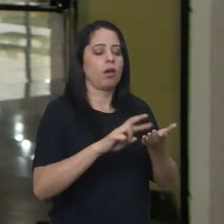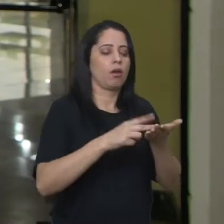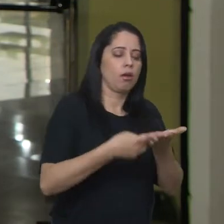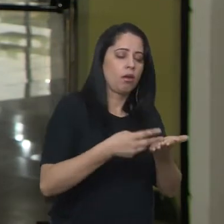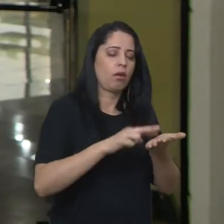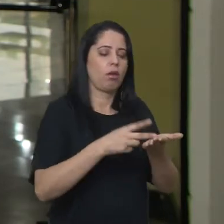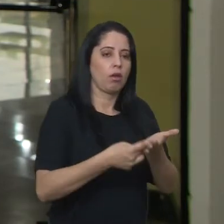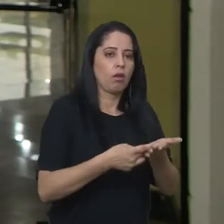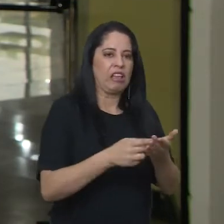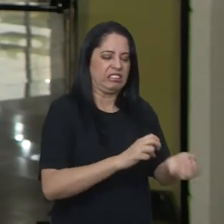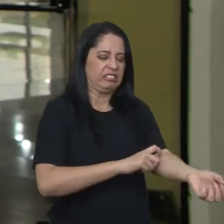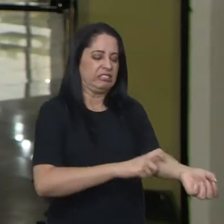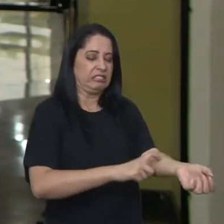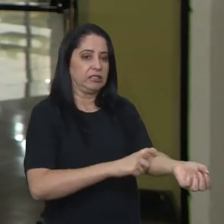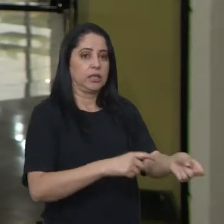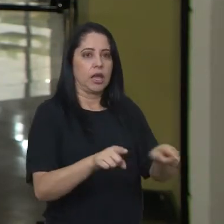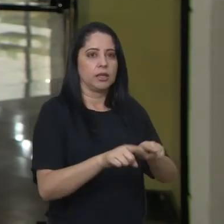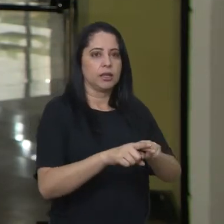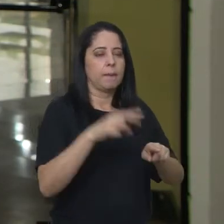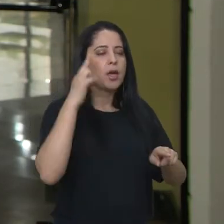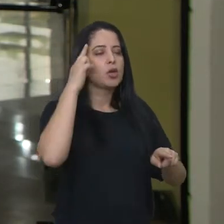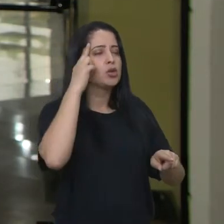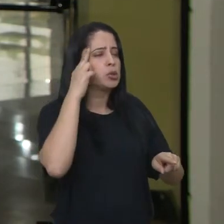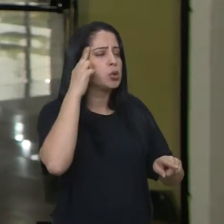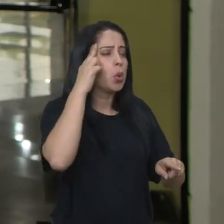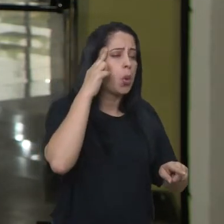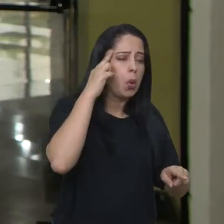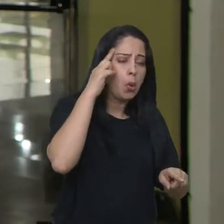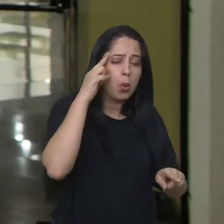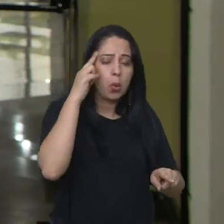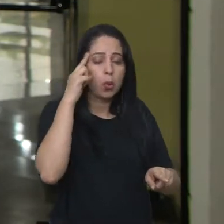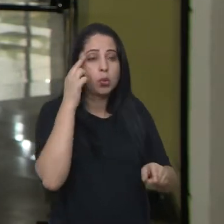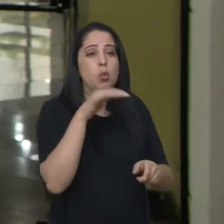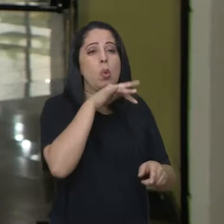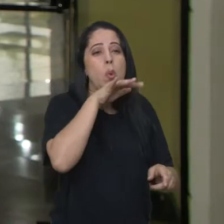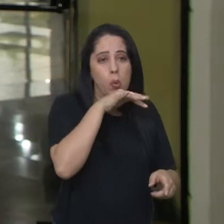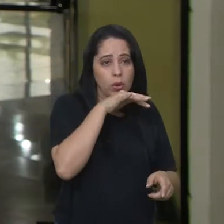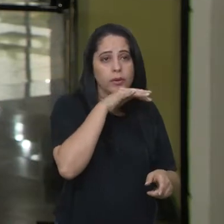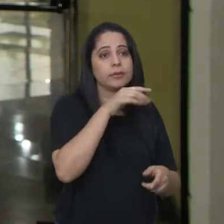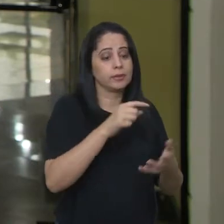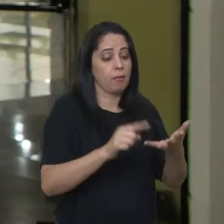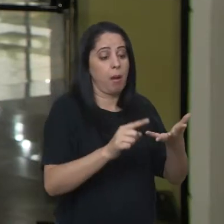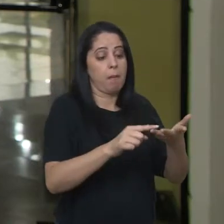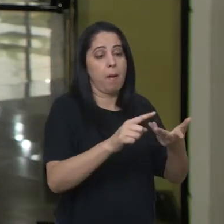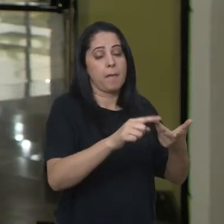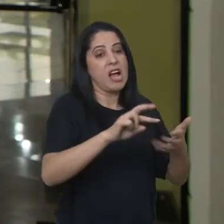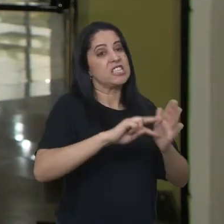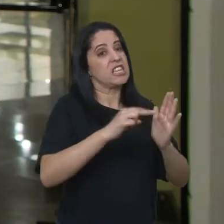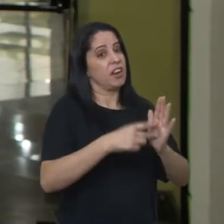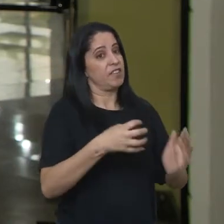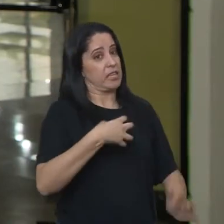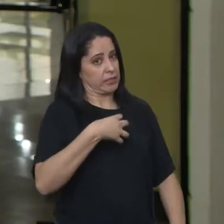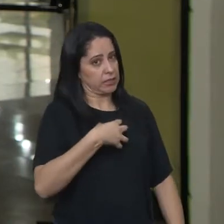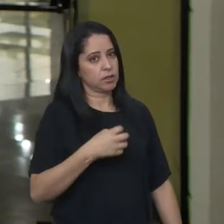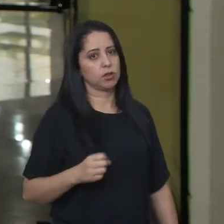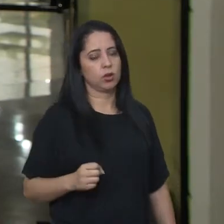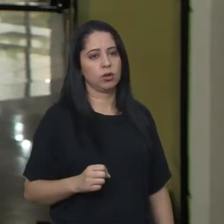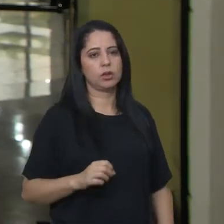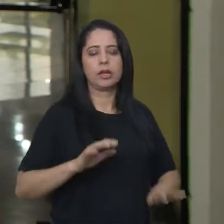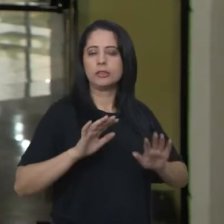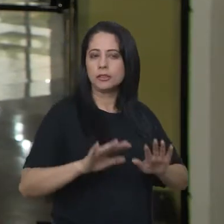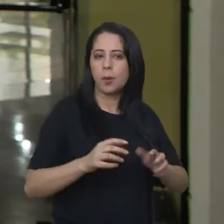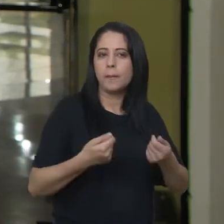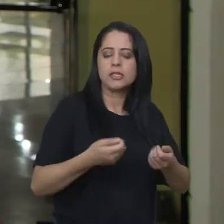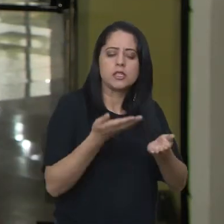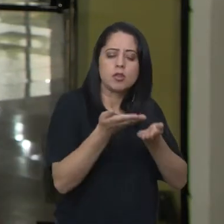até pesadelos frequentes e fazer o tratamento de uma forma adequada para se corrigir esse distúrbio